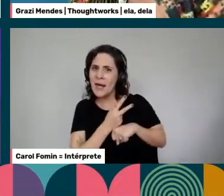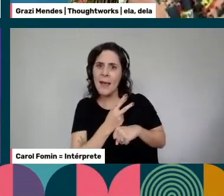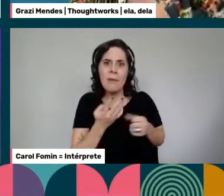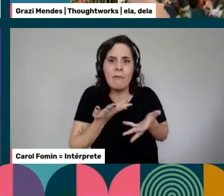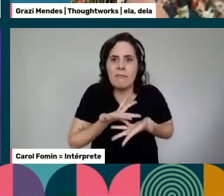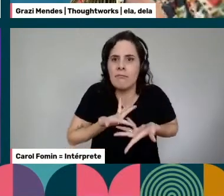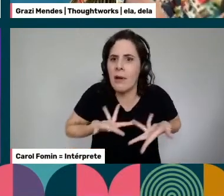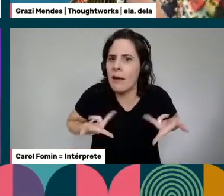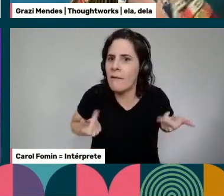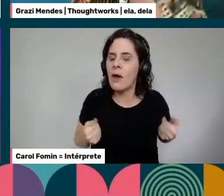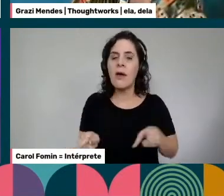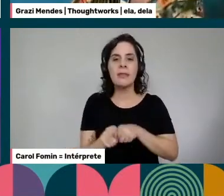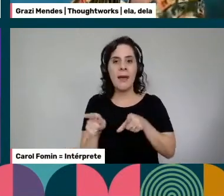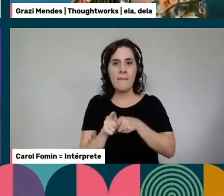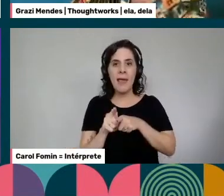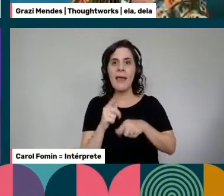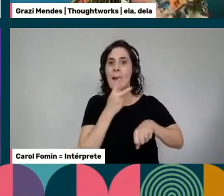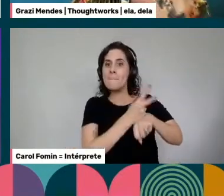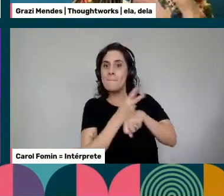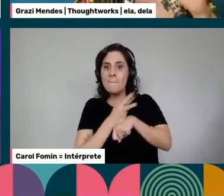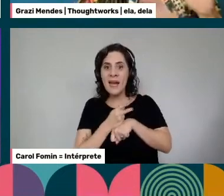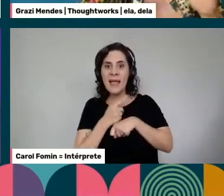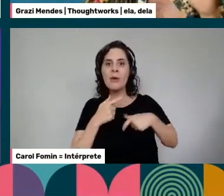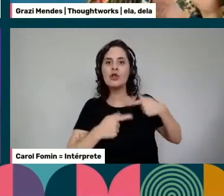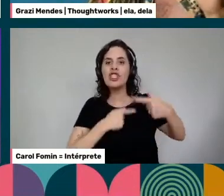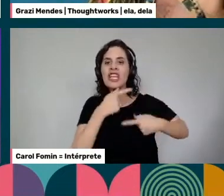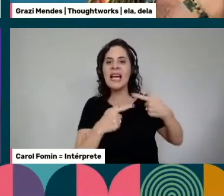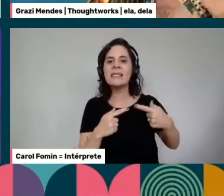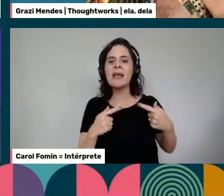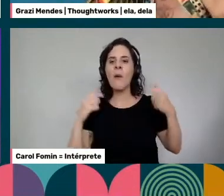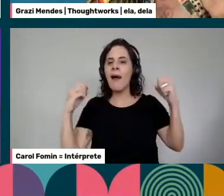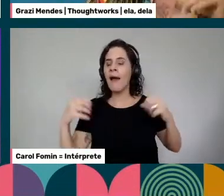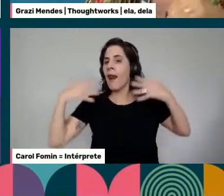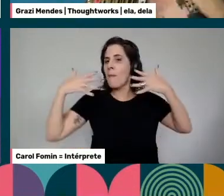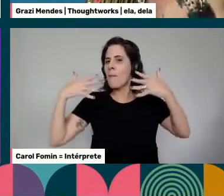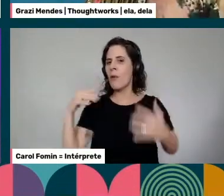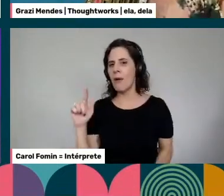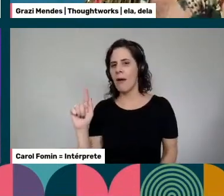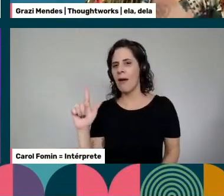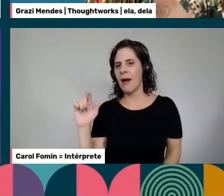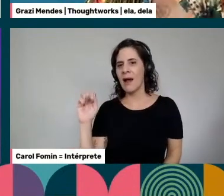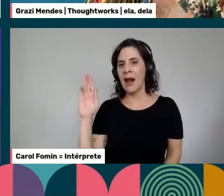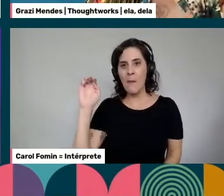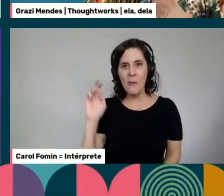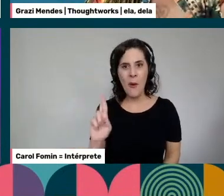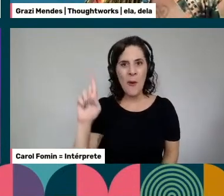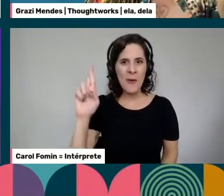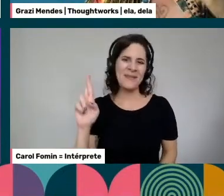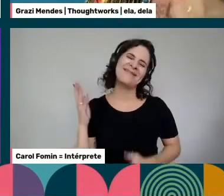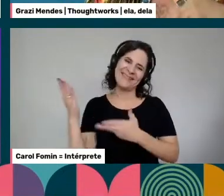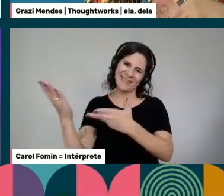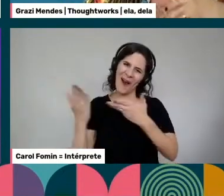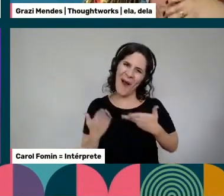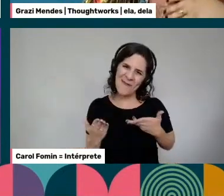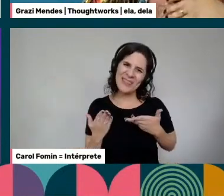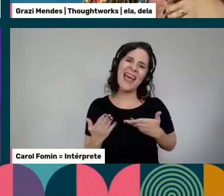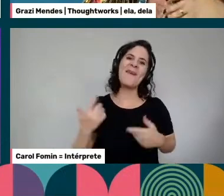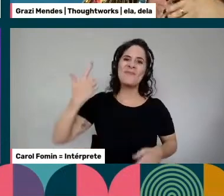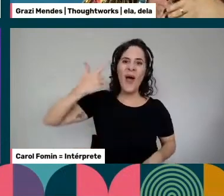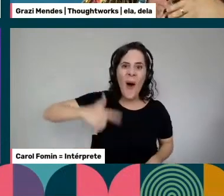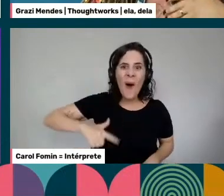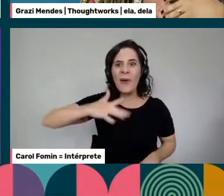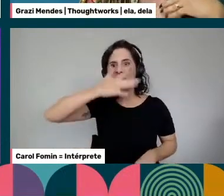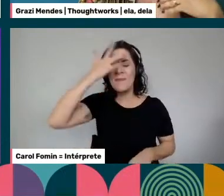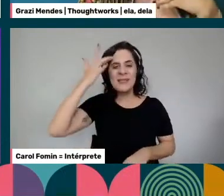da Geração Glamour, é tanto prêmio que é difícil caber nas bios. E vou chamar aqui também mais uma